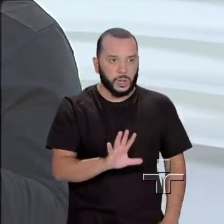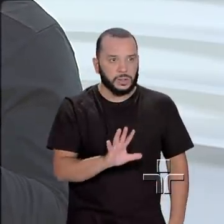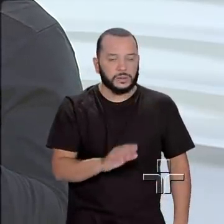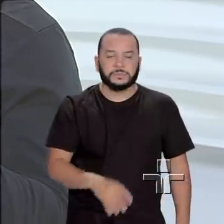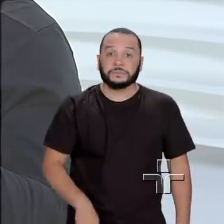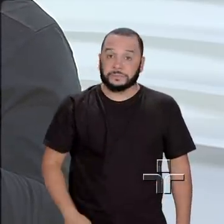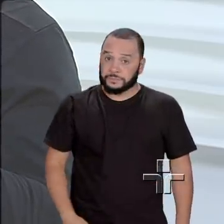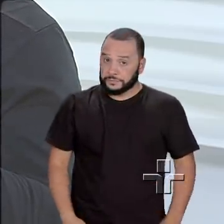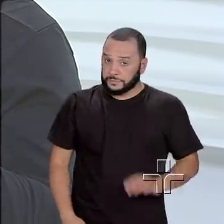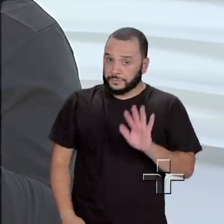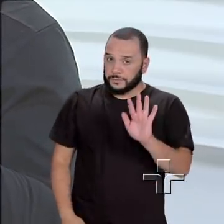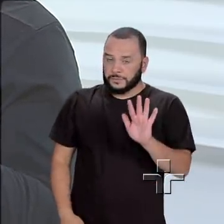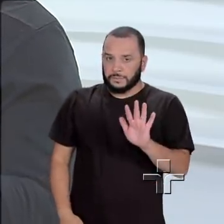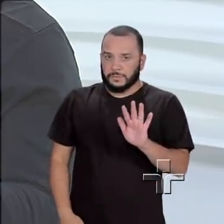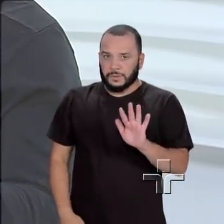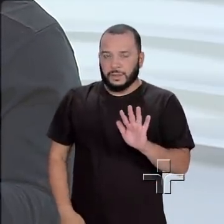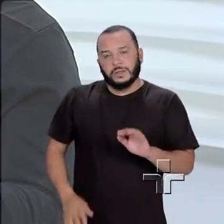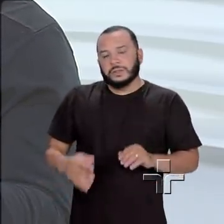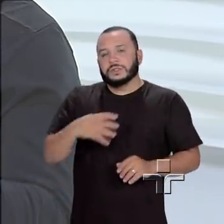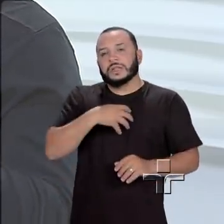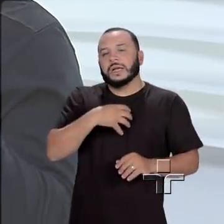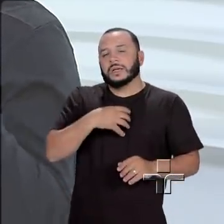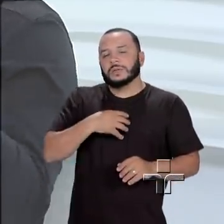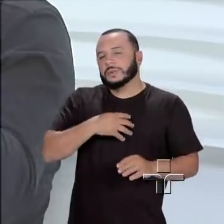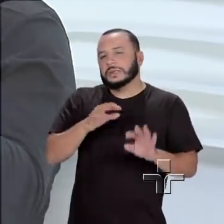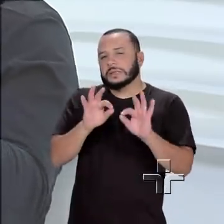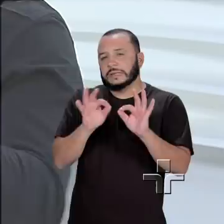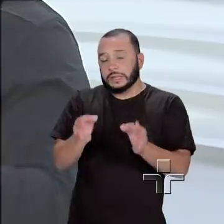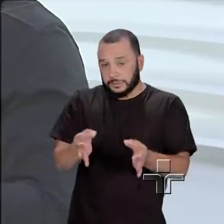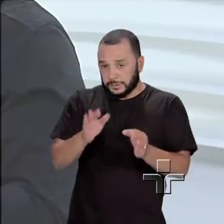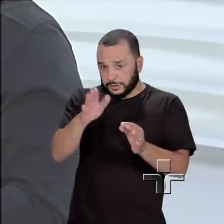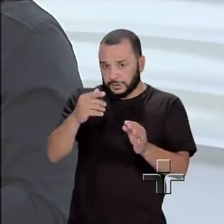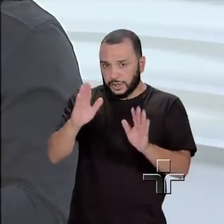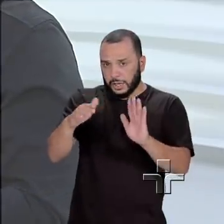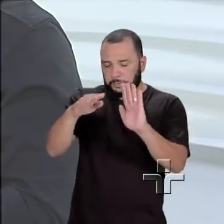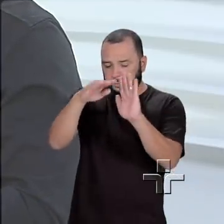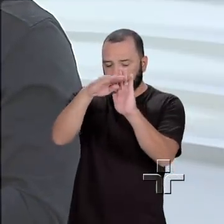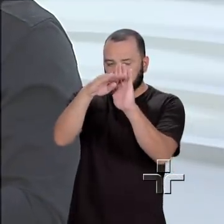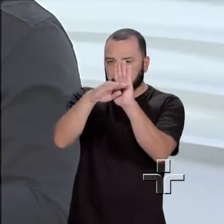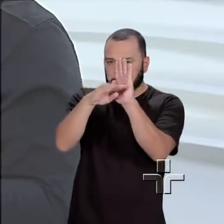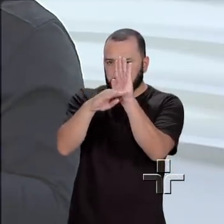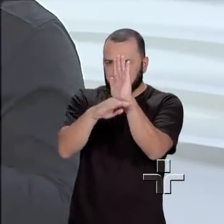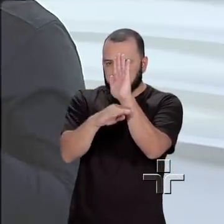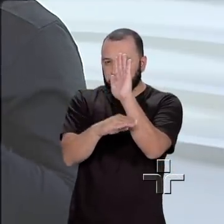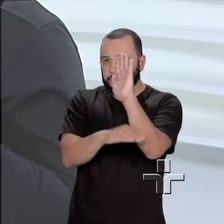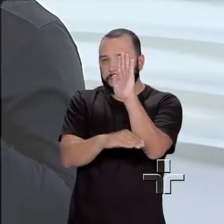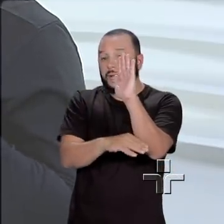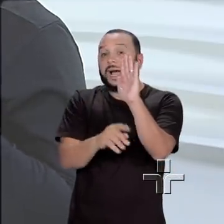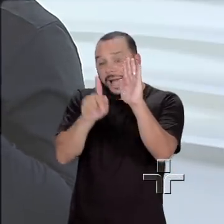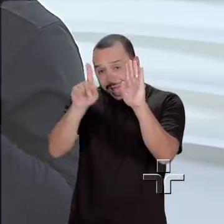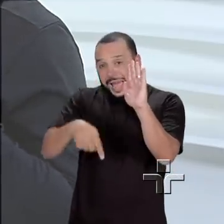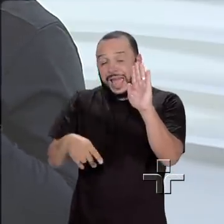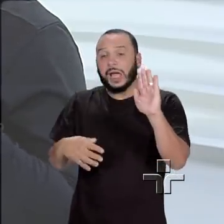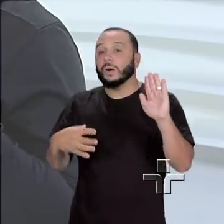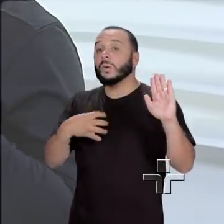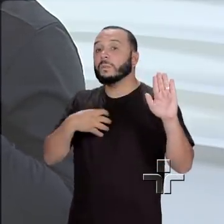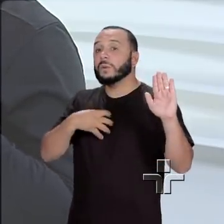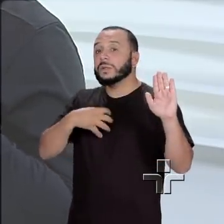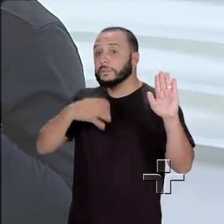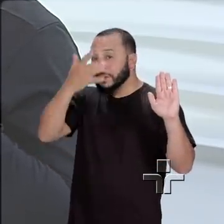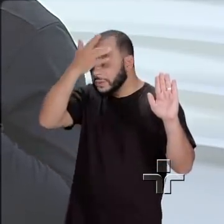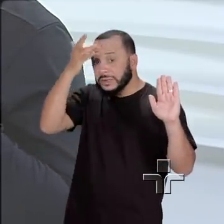uma das formas básicas de você programar uma máquina de busca é através do comportamento dos próprios